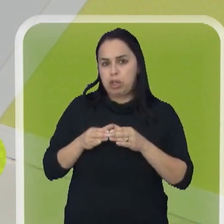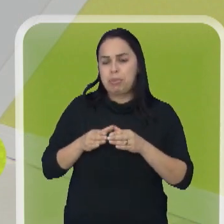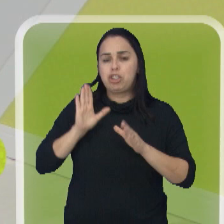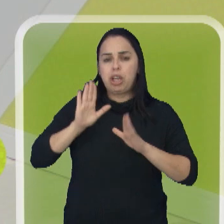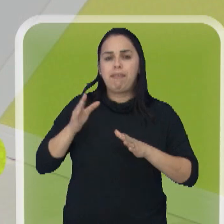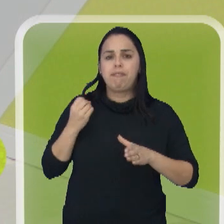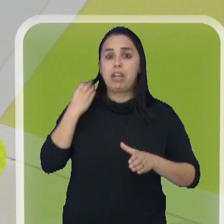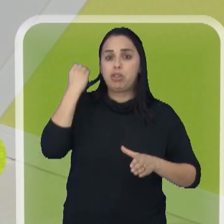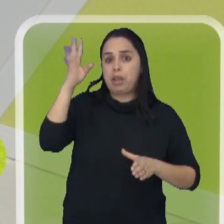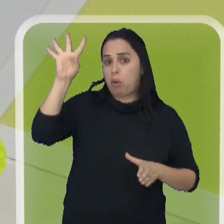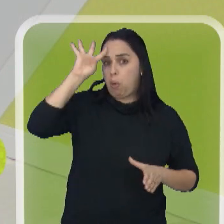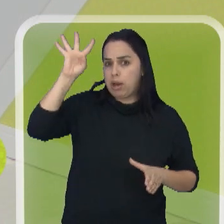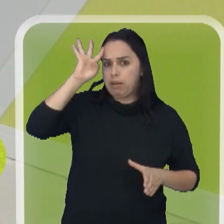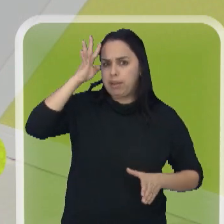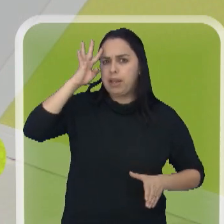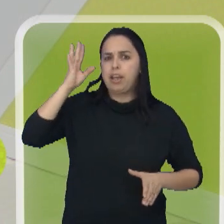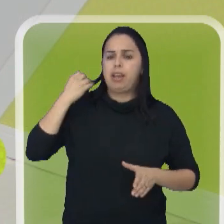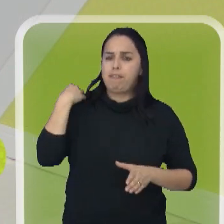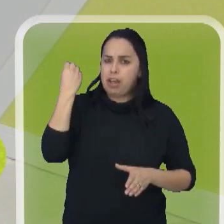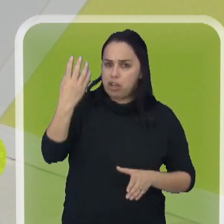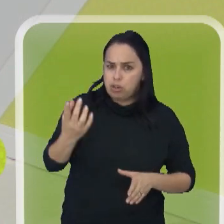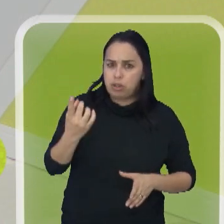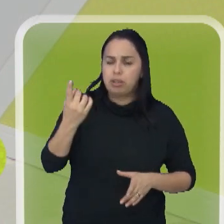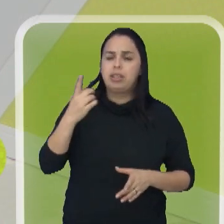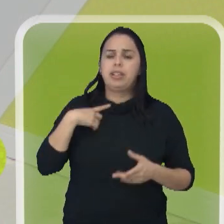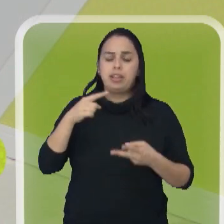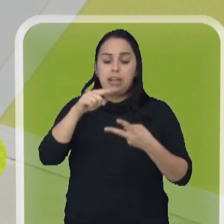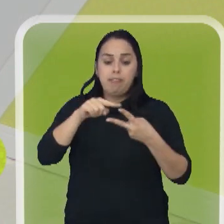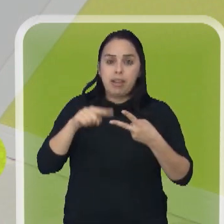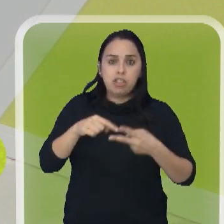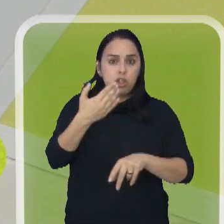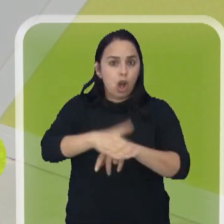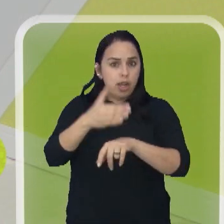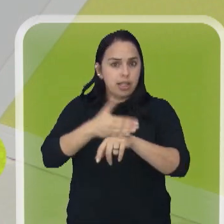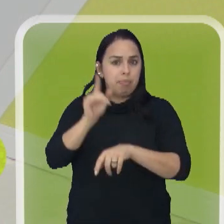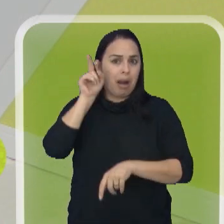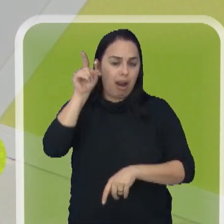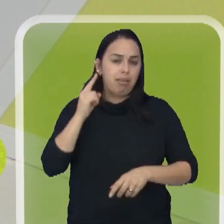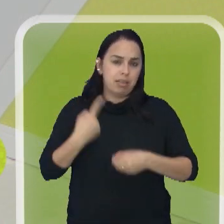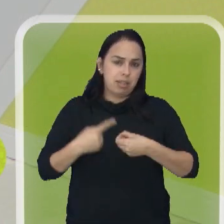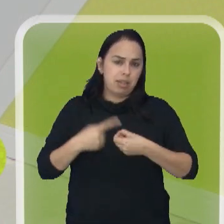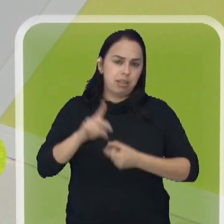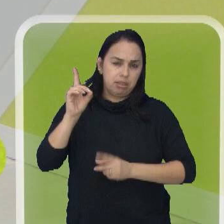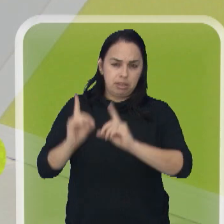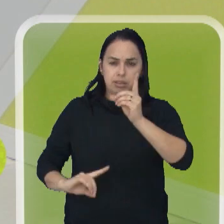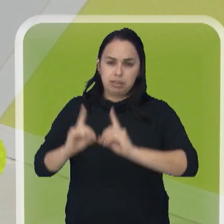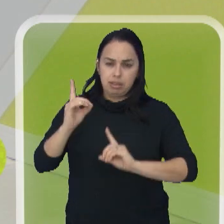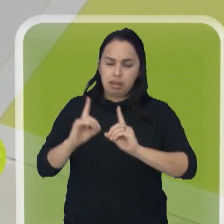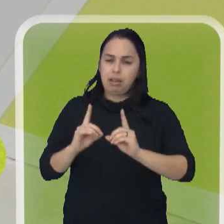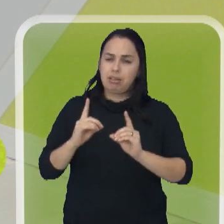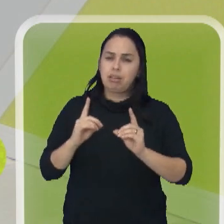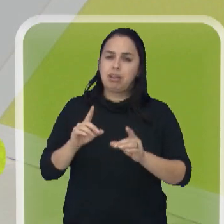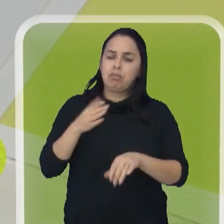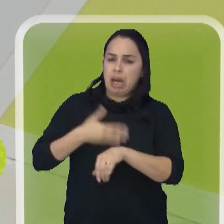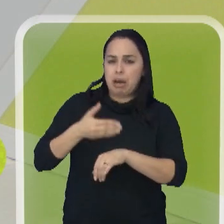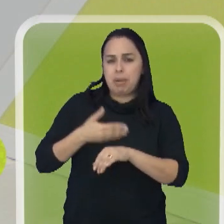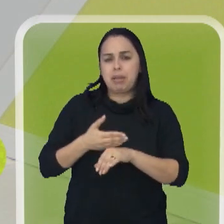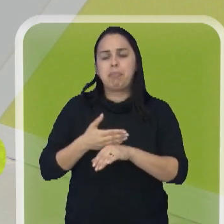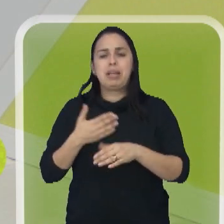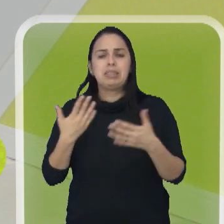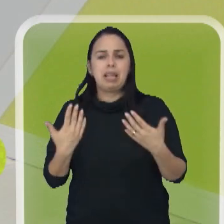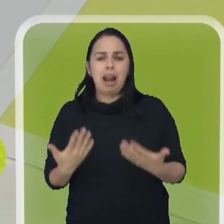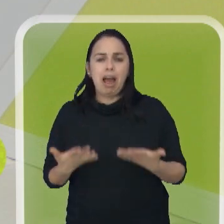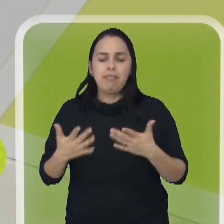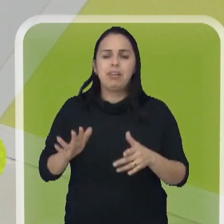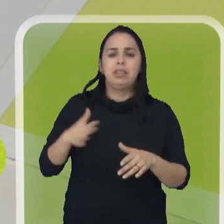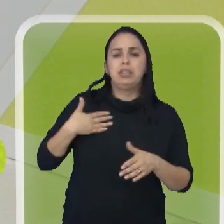e noite em Prudente. A ideia era fazer 2 treinamentos lá na cidade de Prudente, não treinamentos pesados, mas algum tático, de repente uma bola